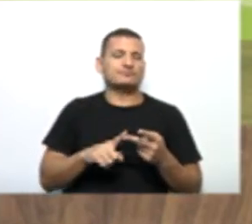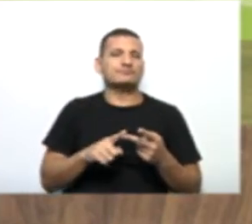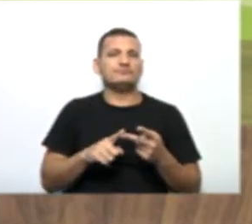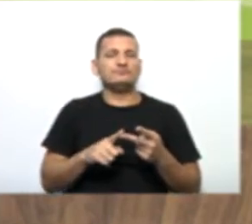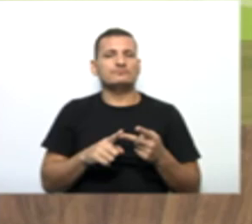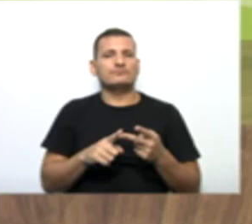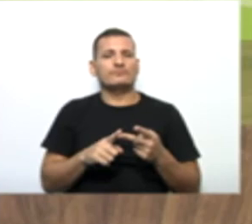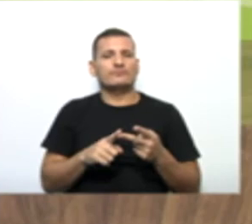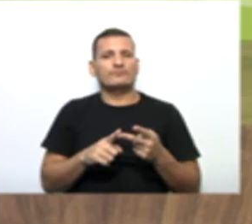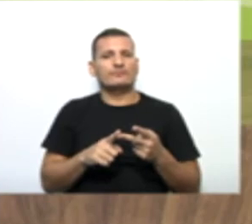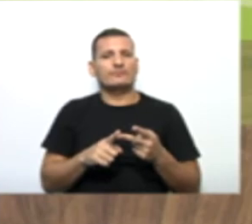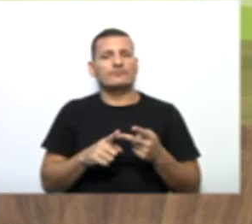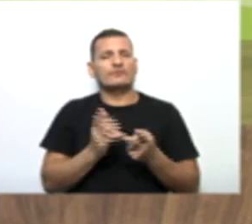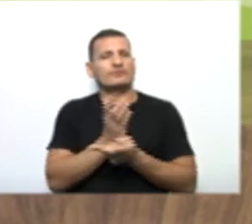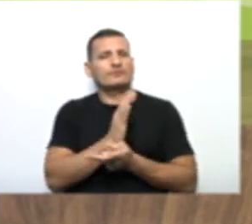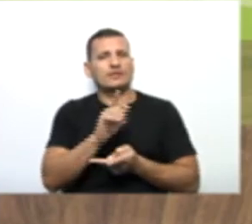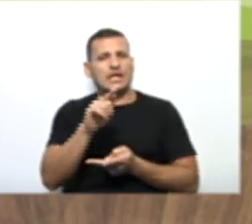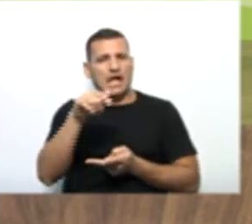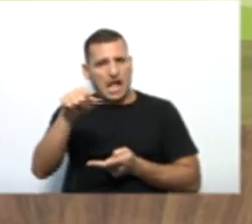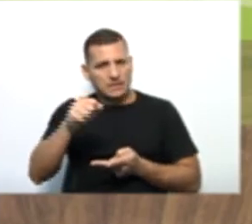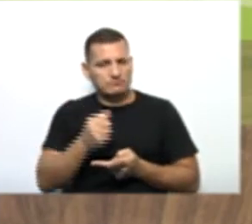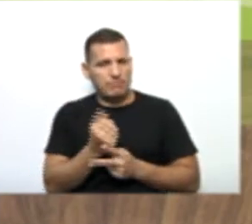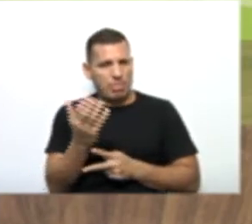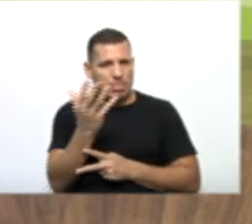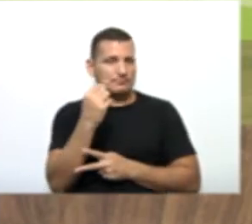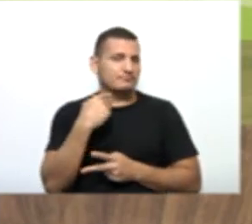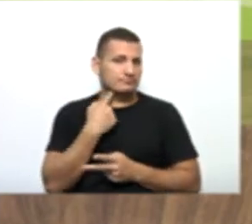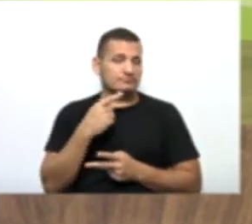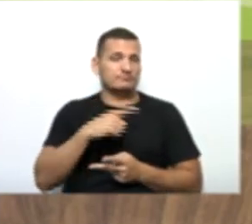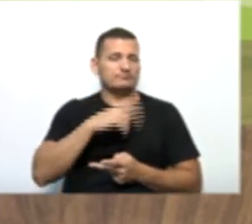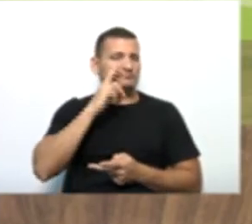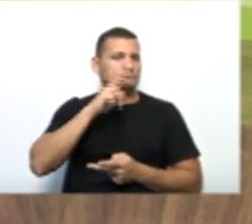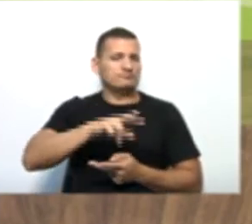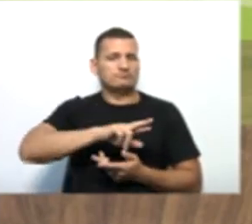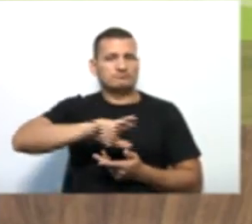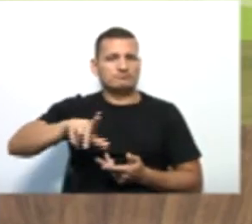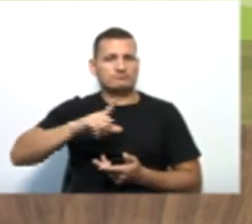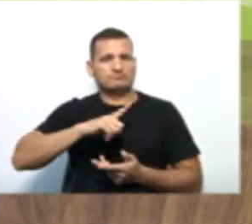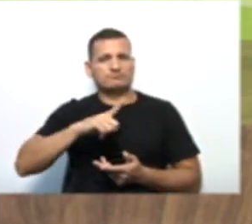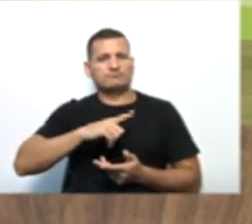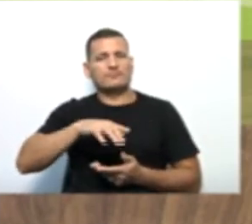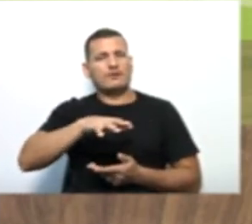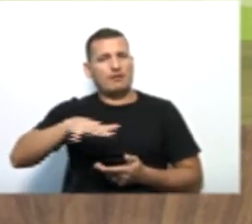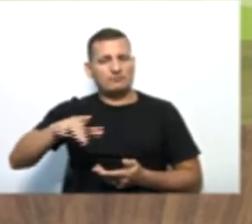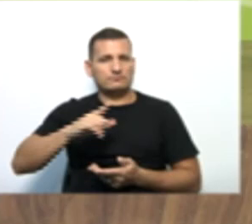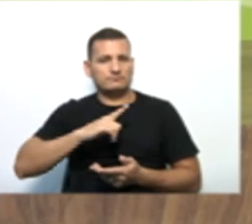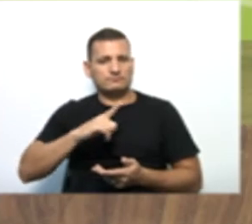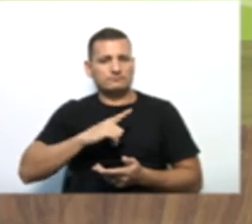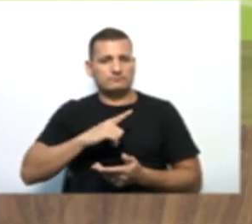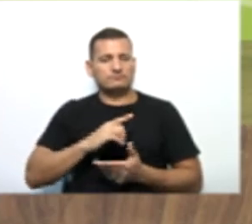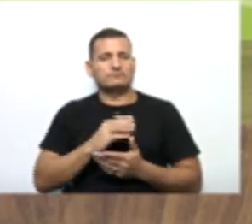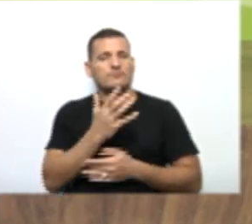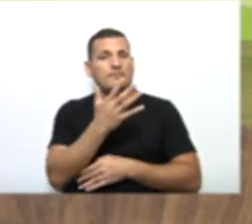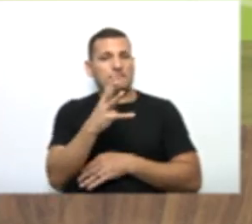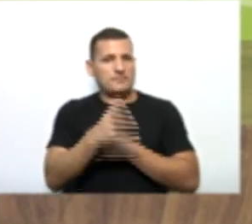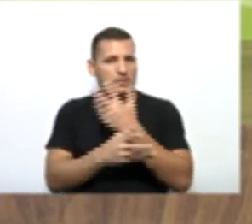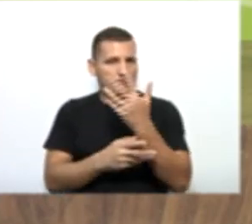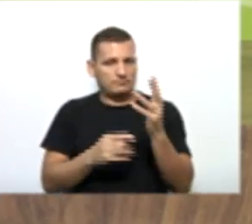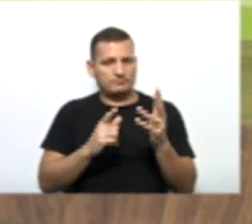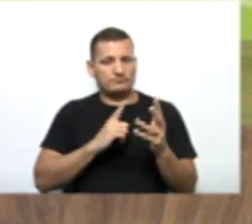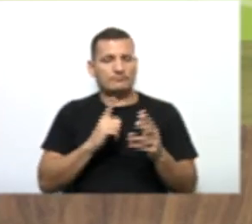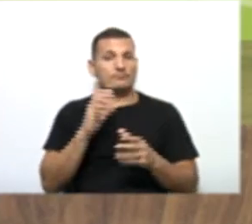dos gases poluentes, não é verdade? Nós estamos vendo em vários aspectos, né, acontecidos aí no meio ambiente,